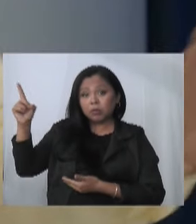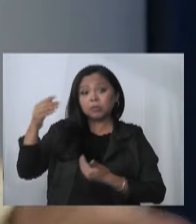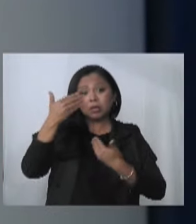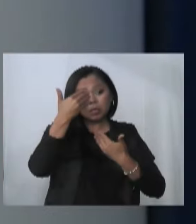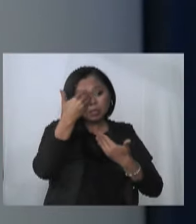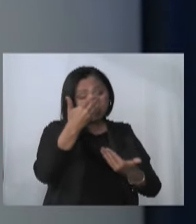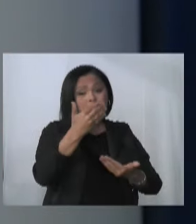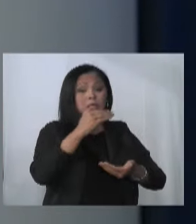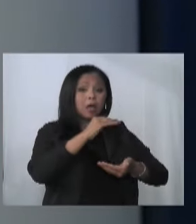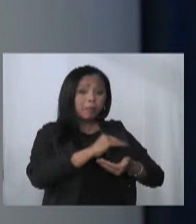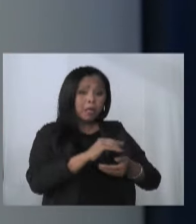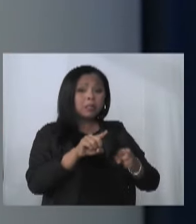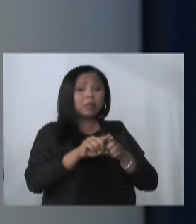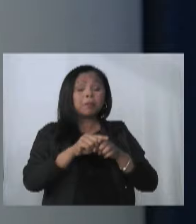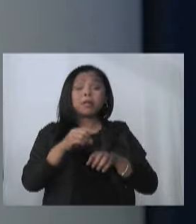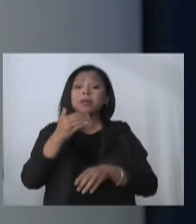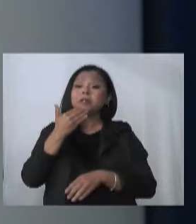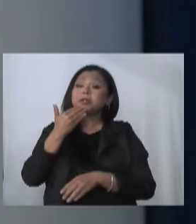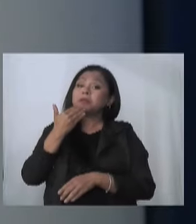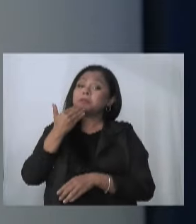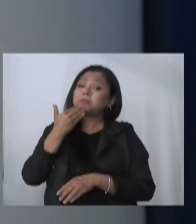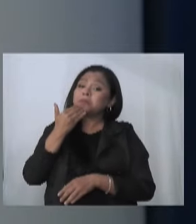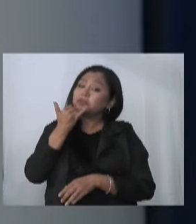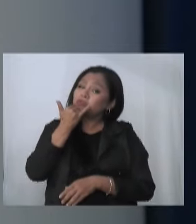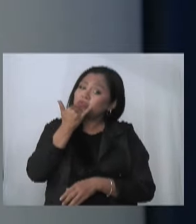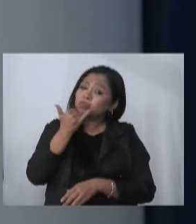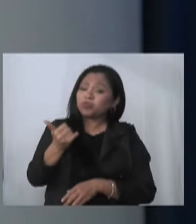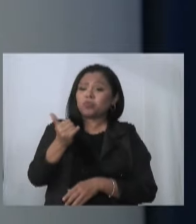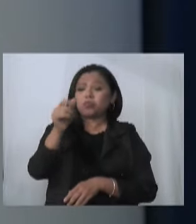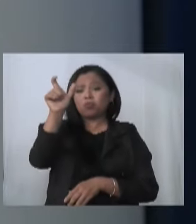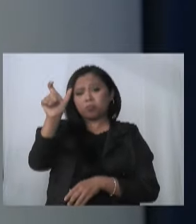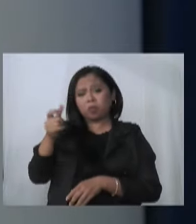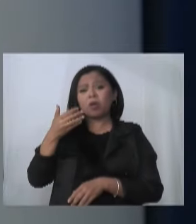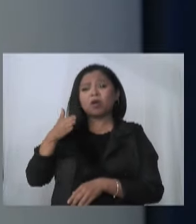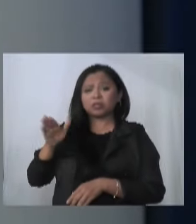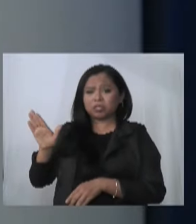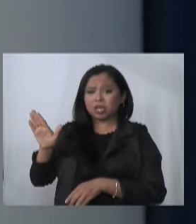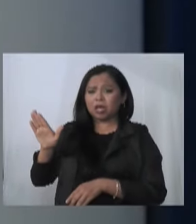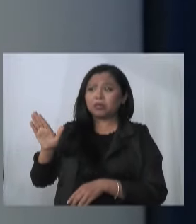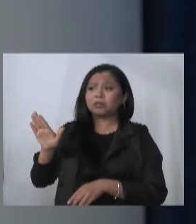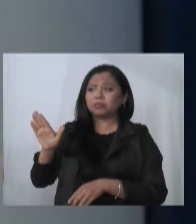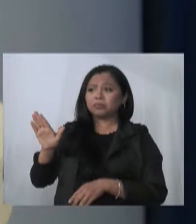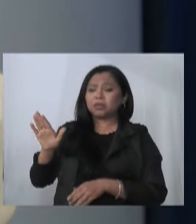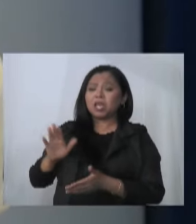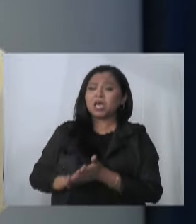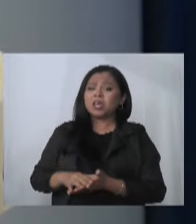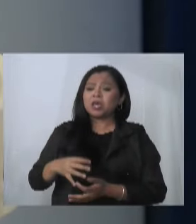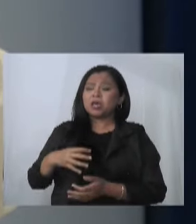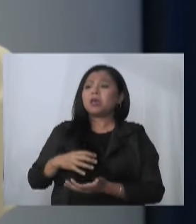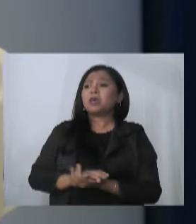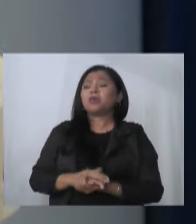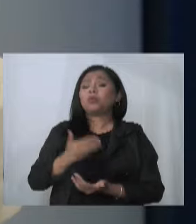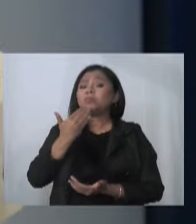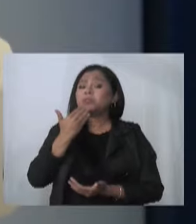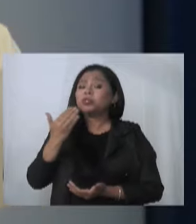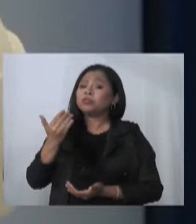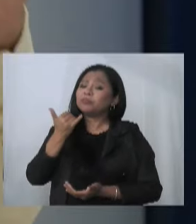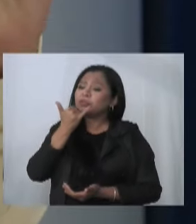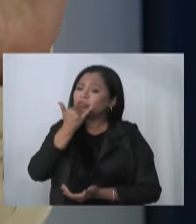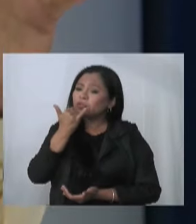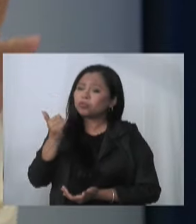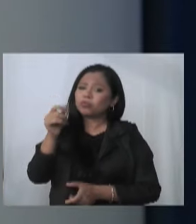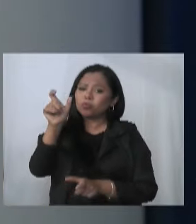ao candidato, porque eu achei saliva no meu rosto e estou pedindo desculpa